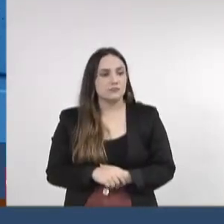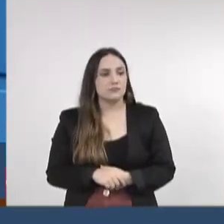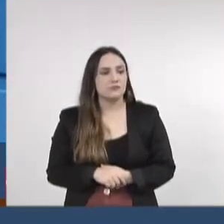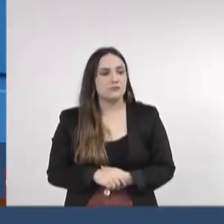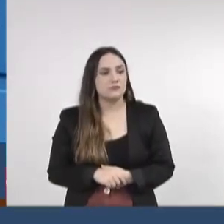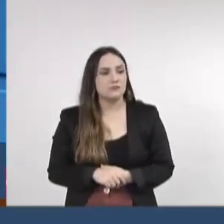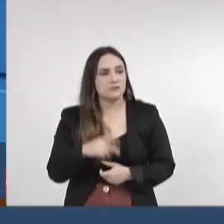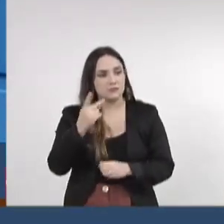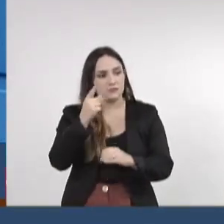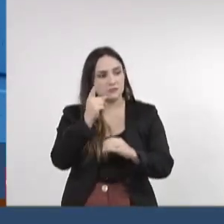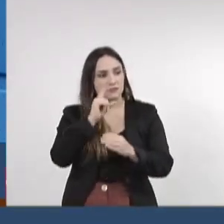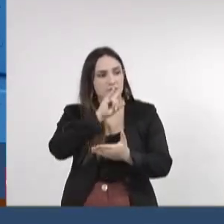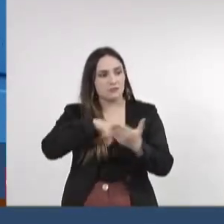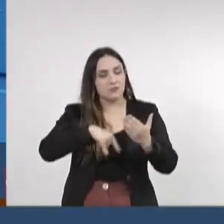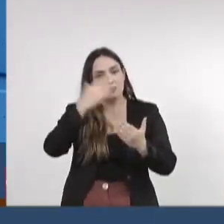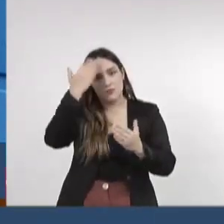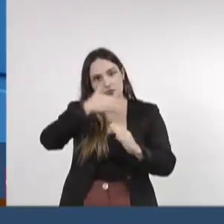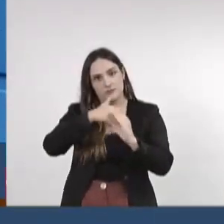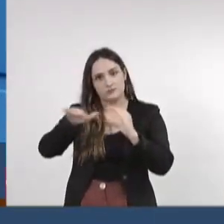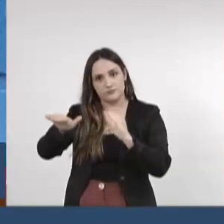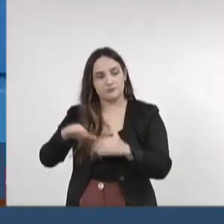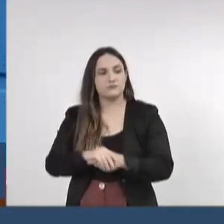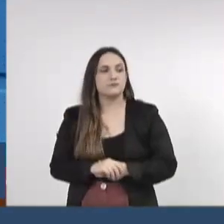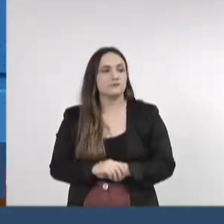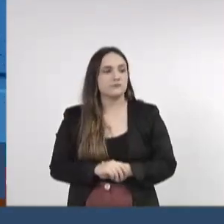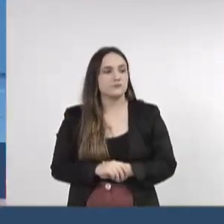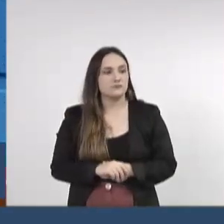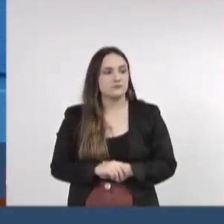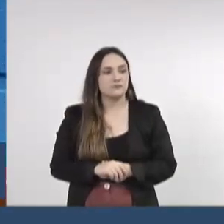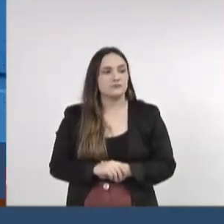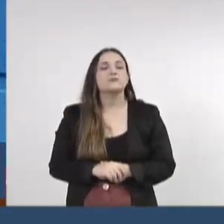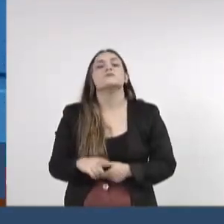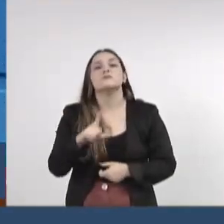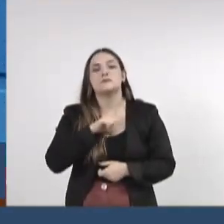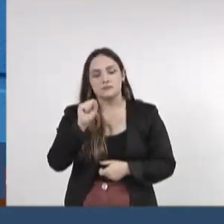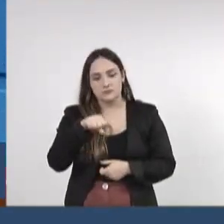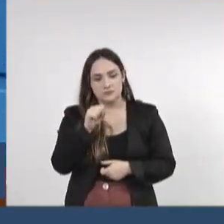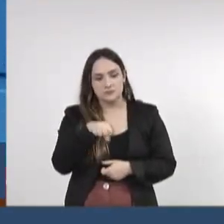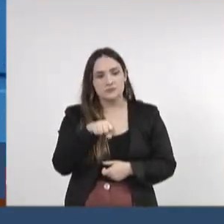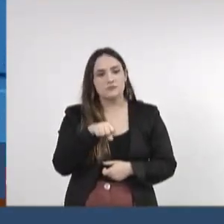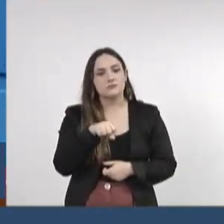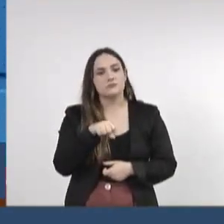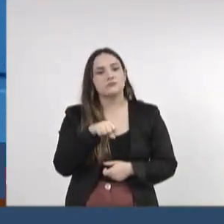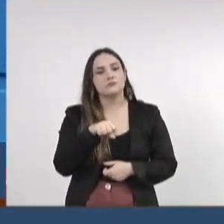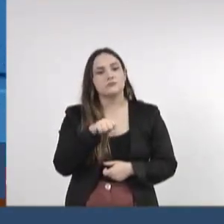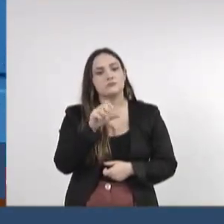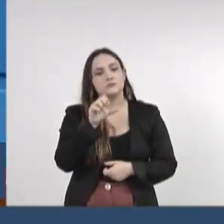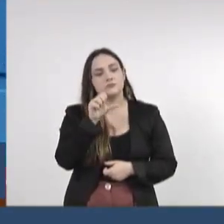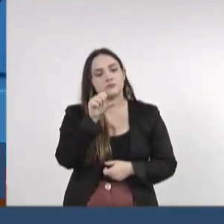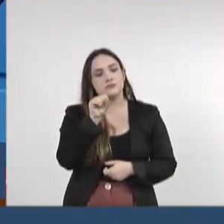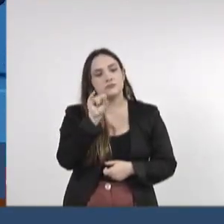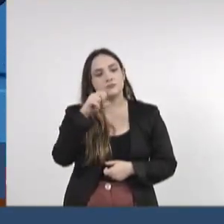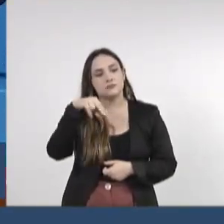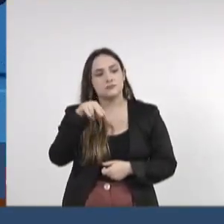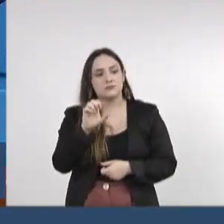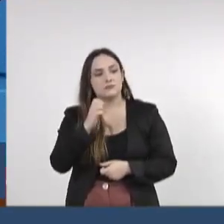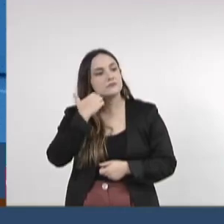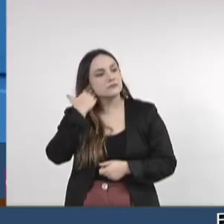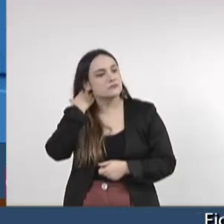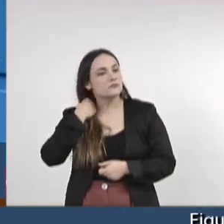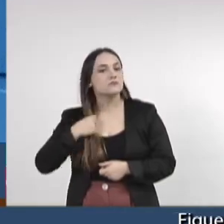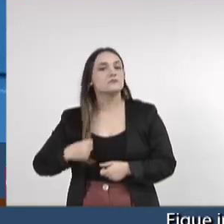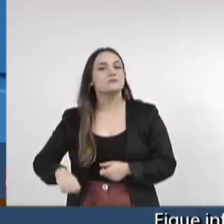E essa, além da nota fiscal que compõe o inquérito policial, eu